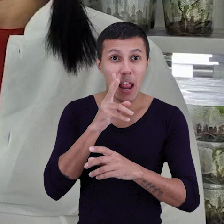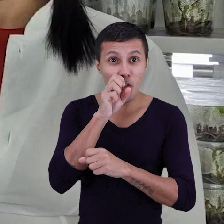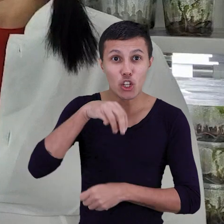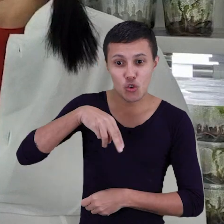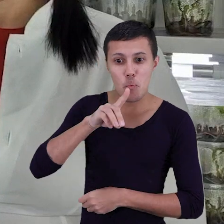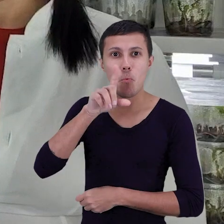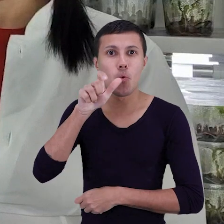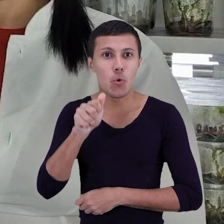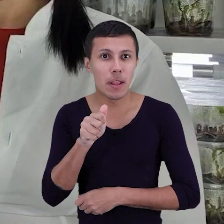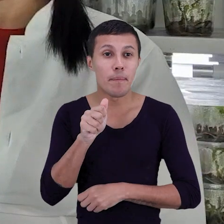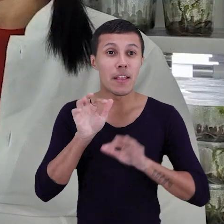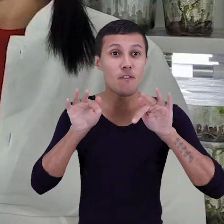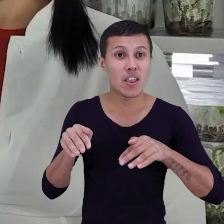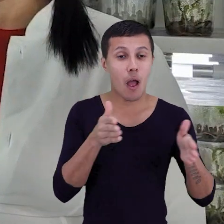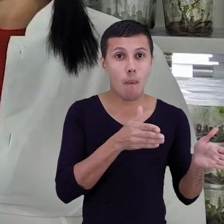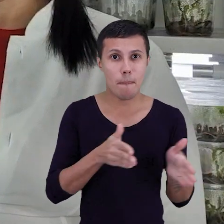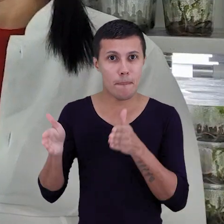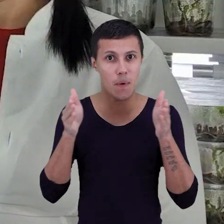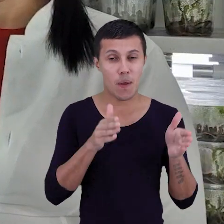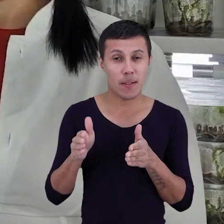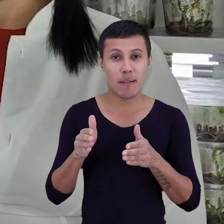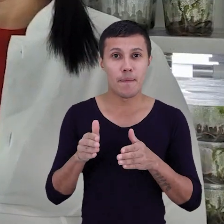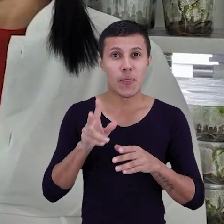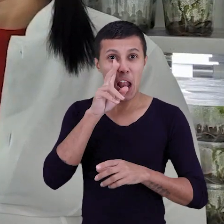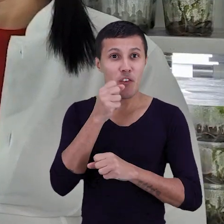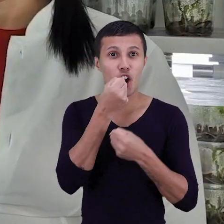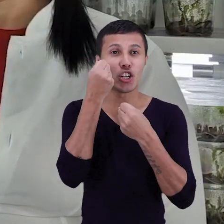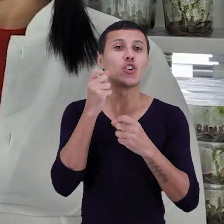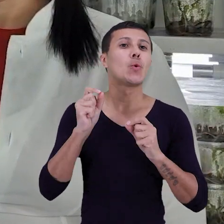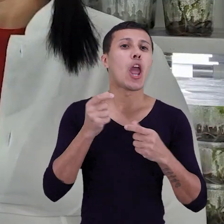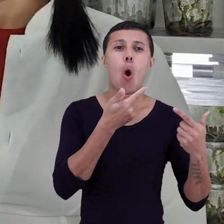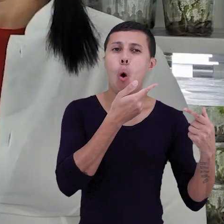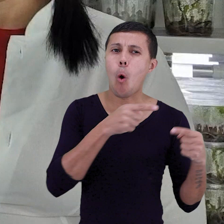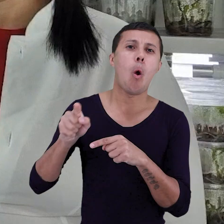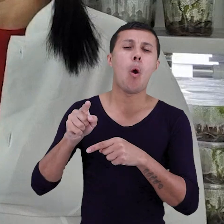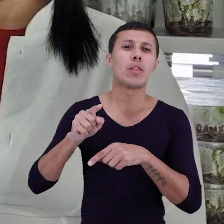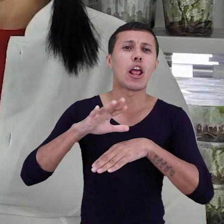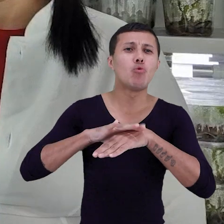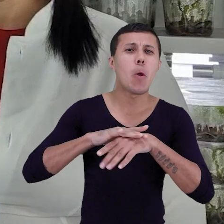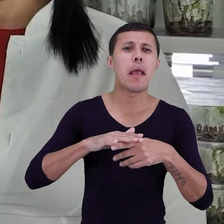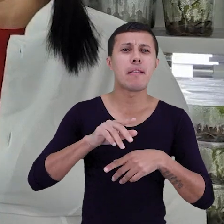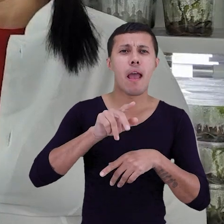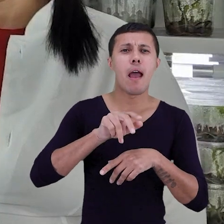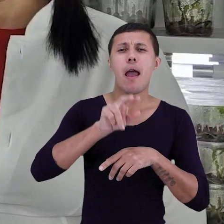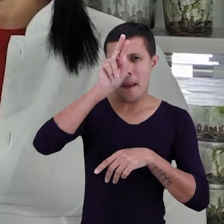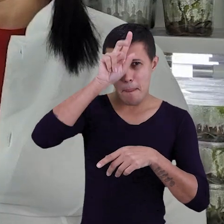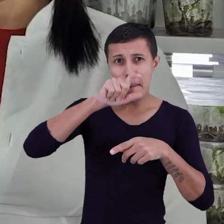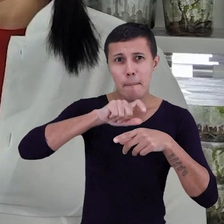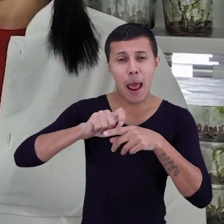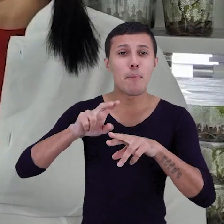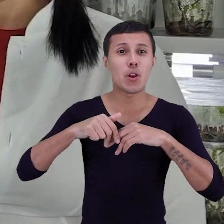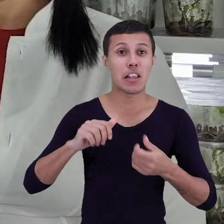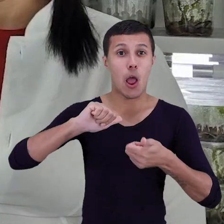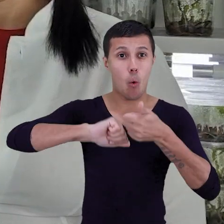garante no final da produção mudas isentas de pragas e doenças e com alta qualidade genética. A gente consegue